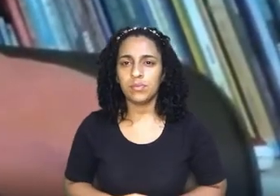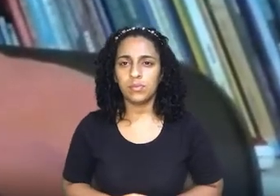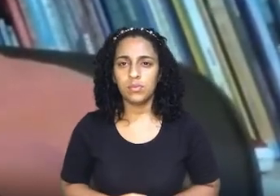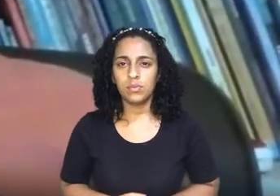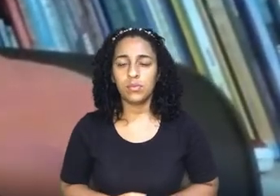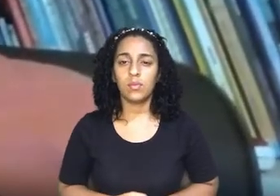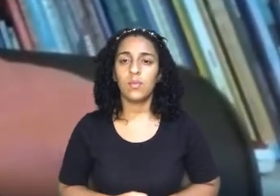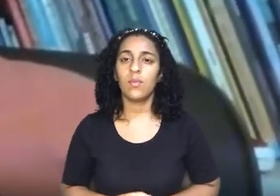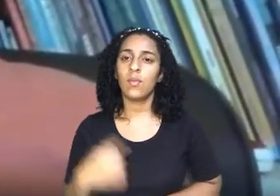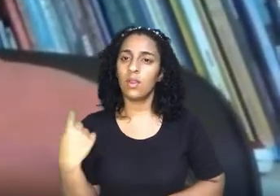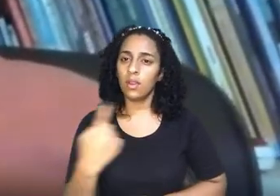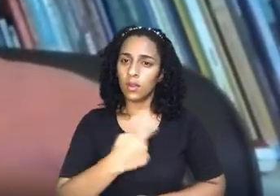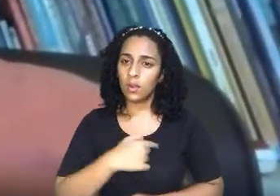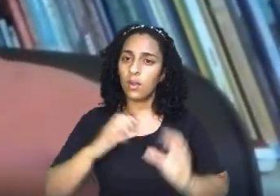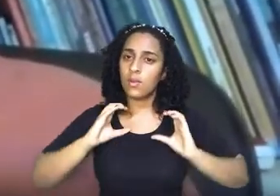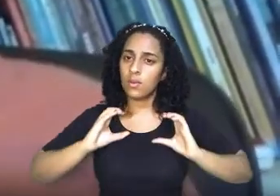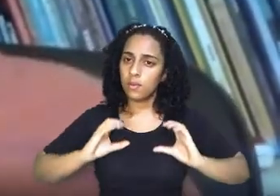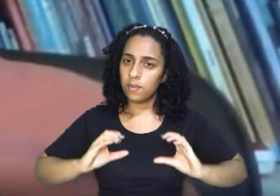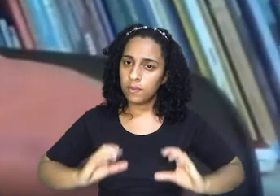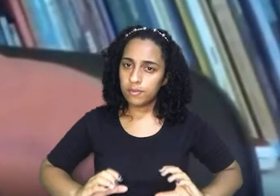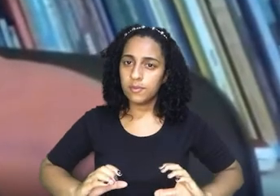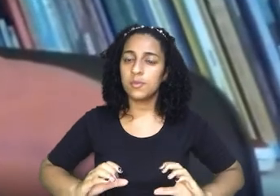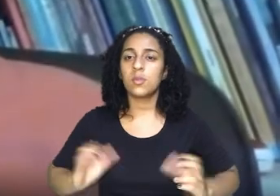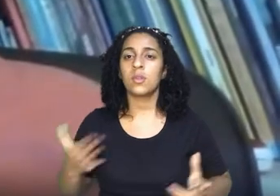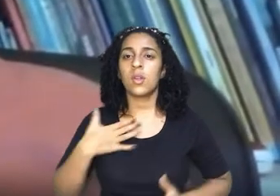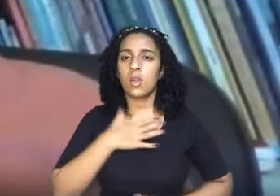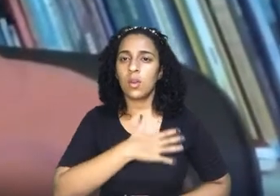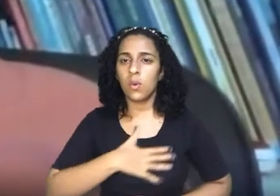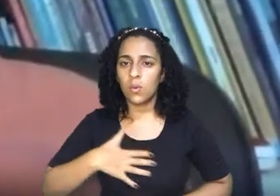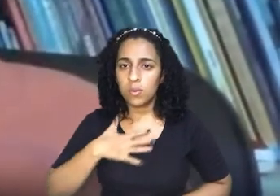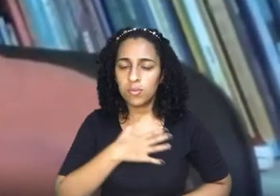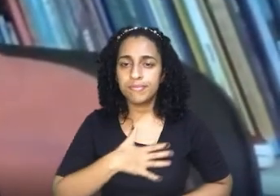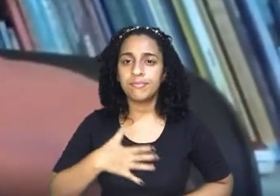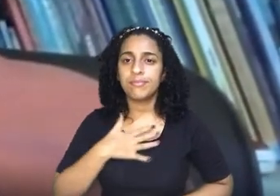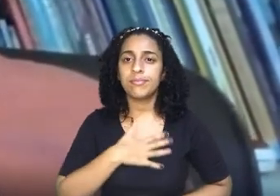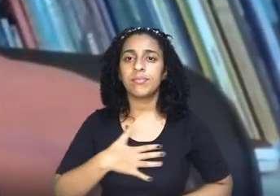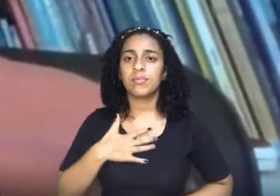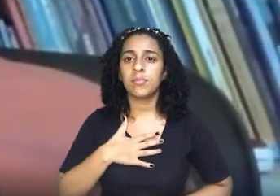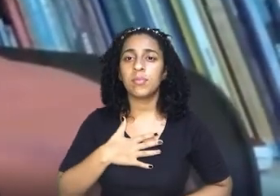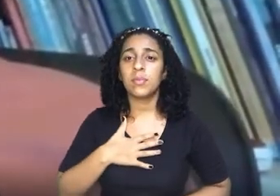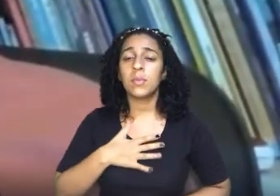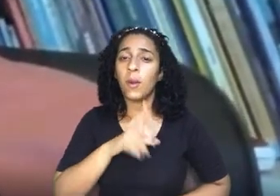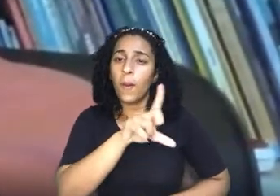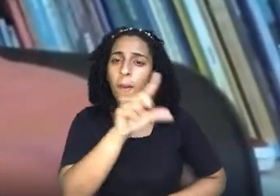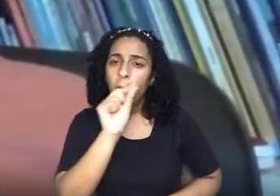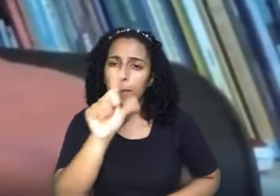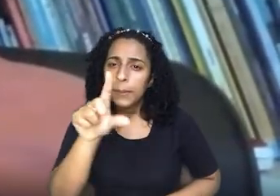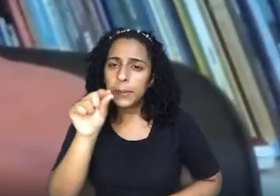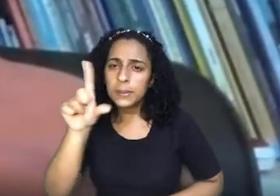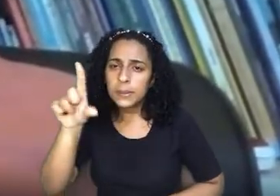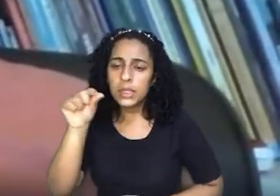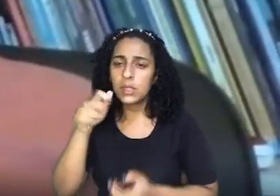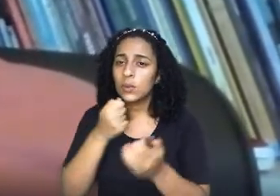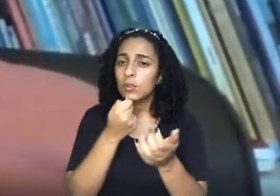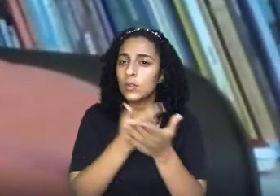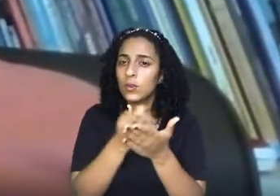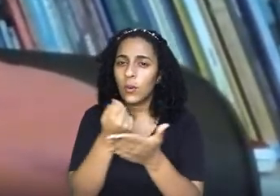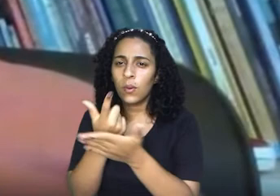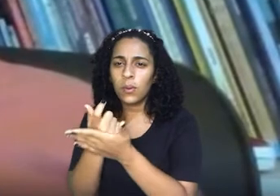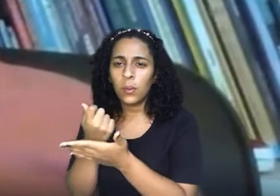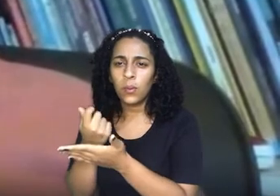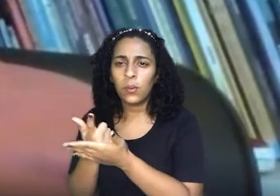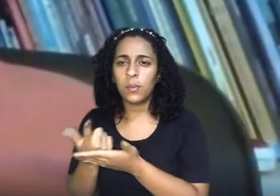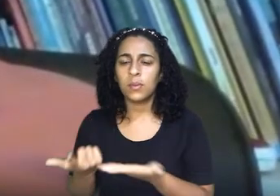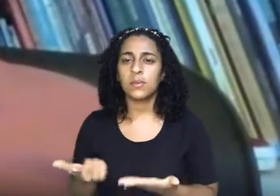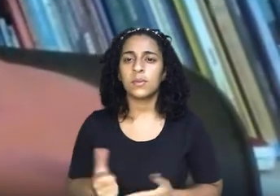dados do nosso comportamento dos nossos gostos das nossas opções de compra